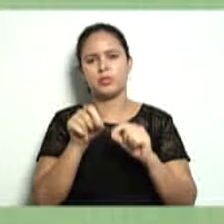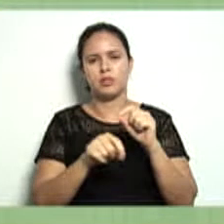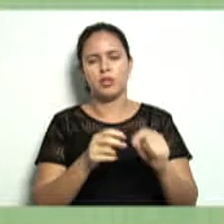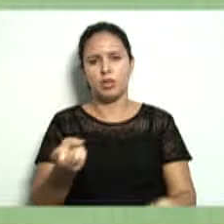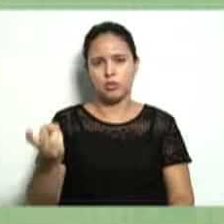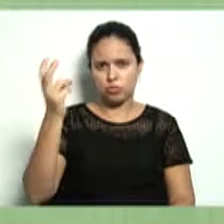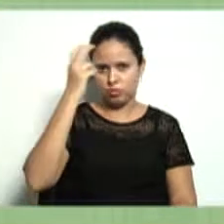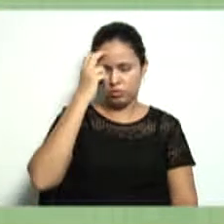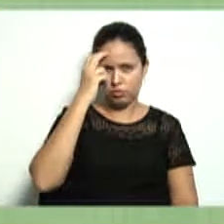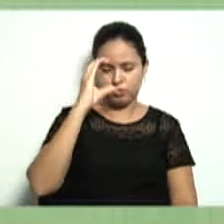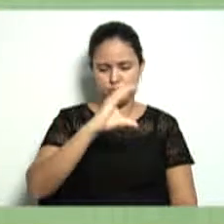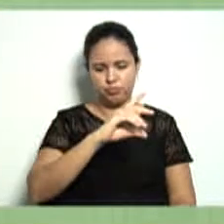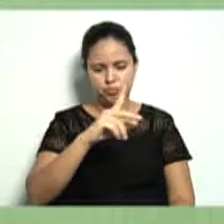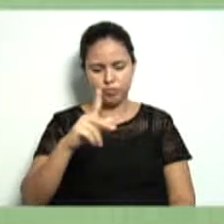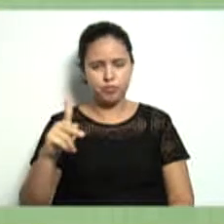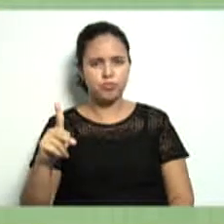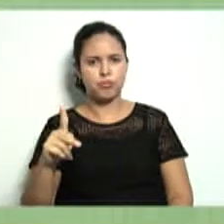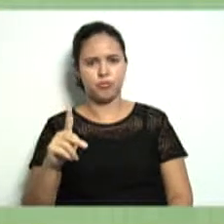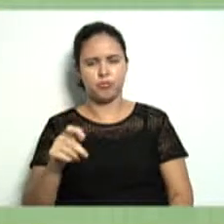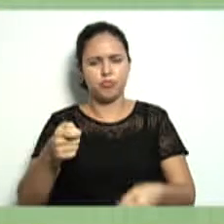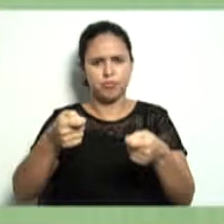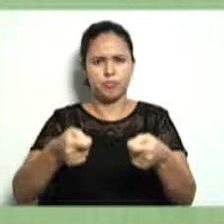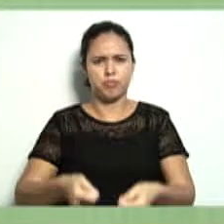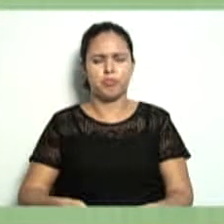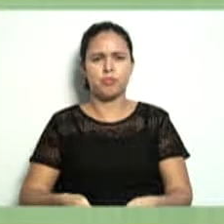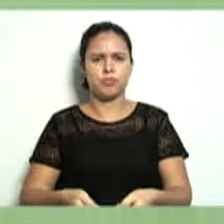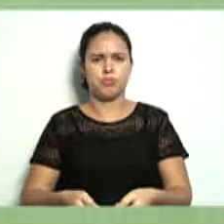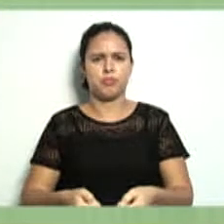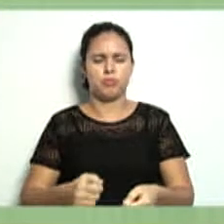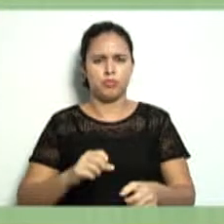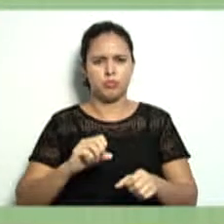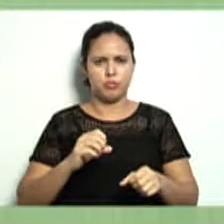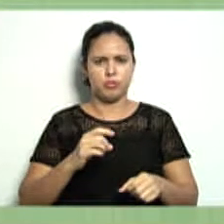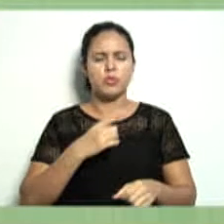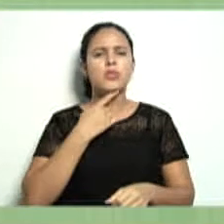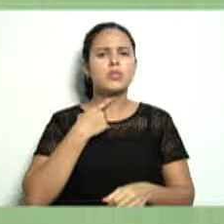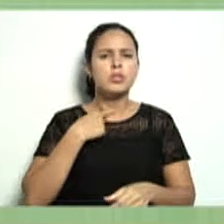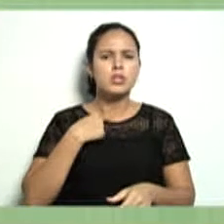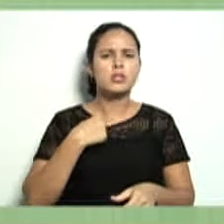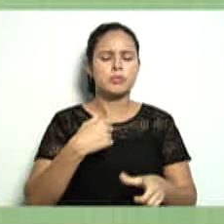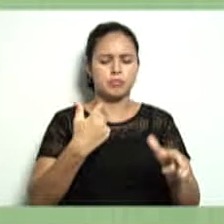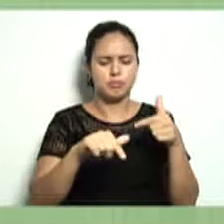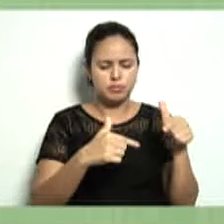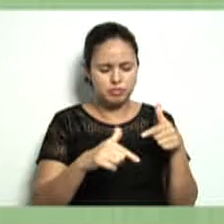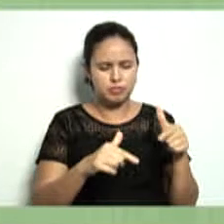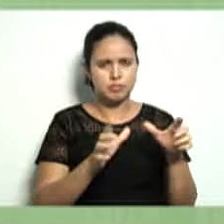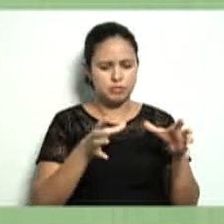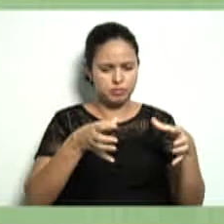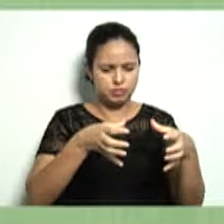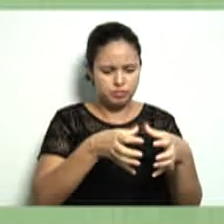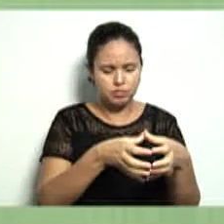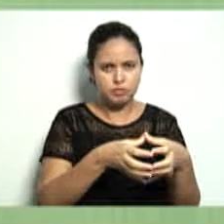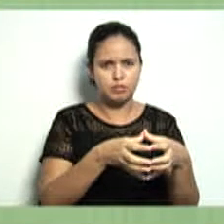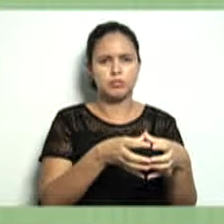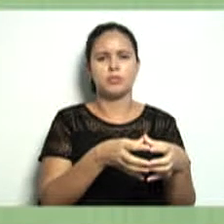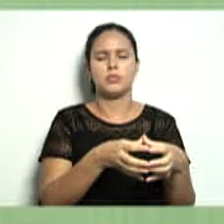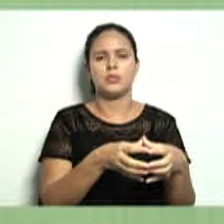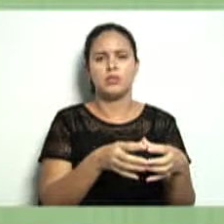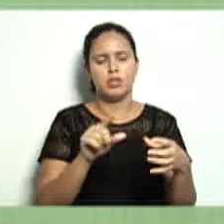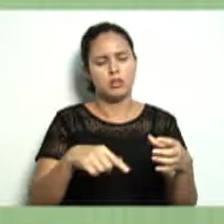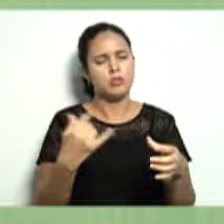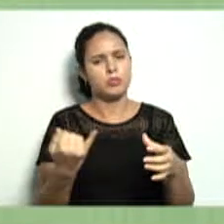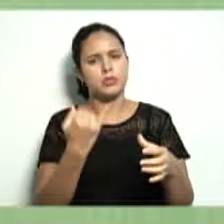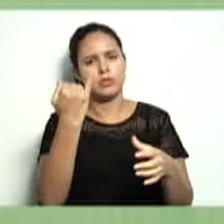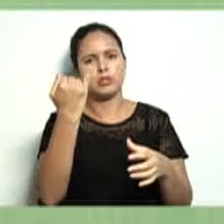cultura cooperativista, que ela é consolidada pela vontade de trabalhar em conjunto, trabalhar em equipe. É importante, por isso que